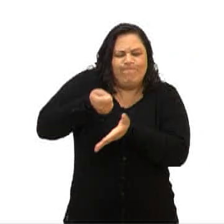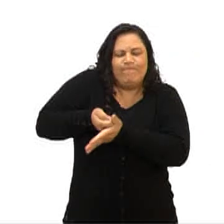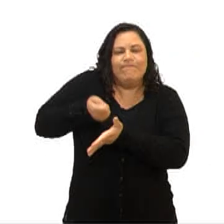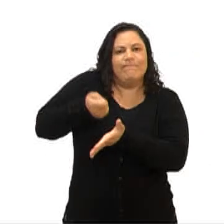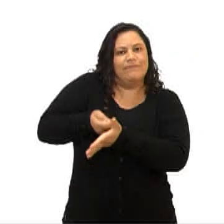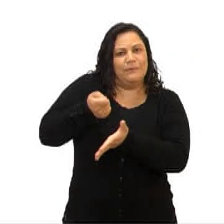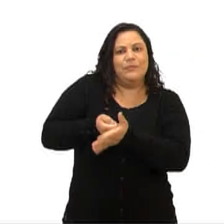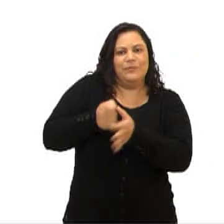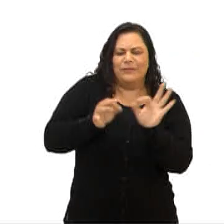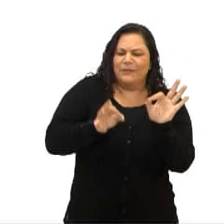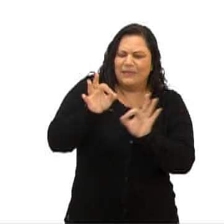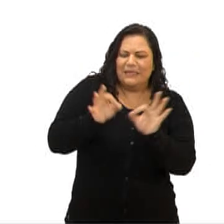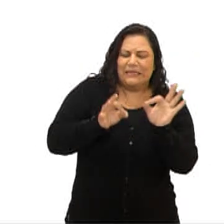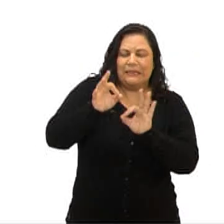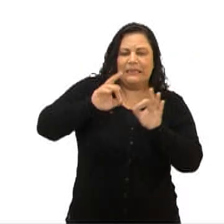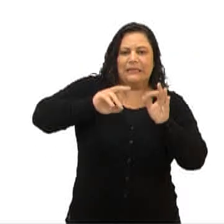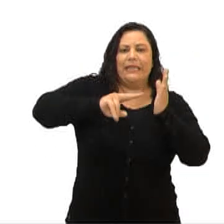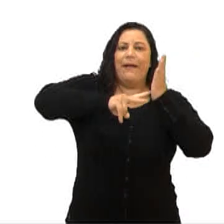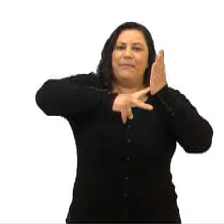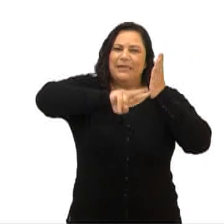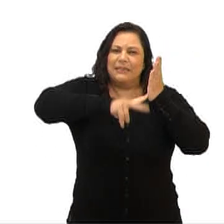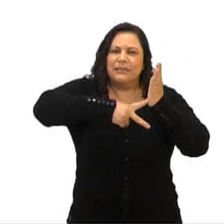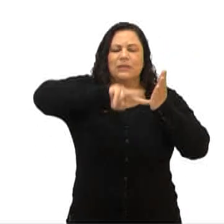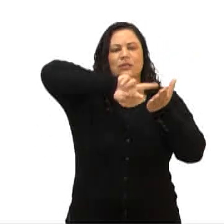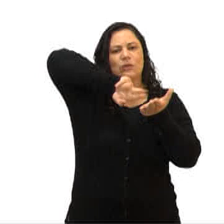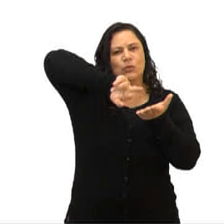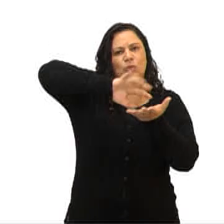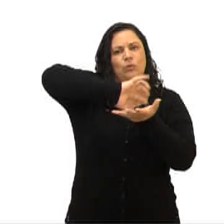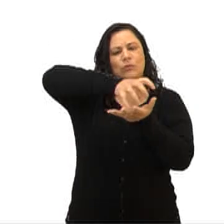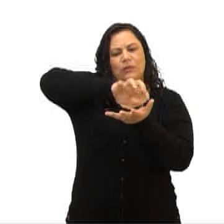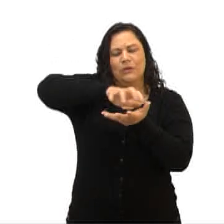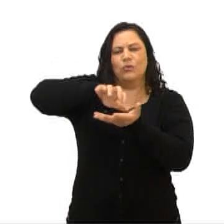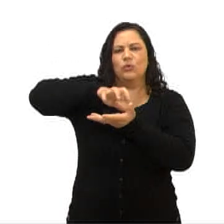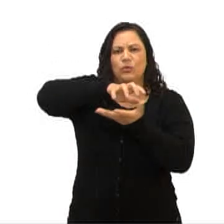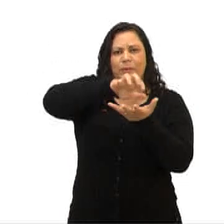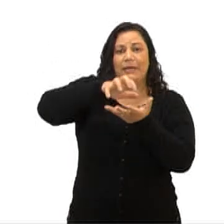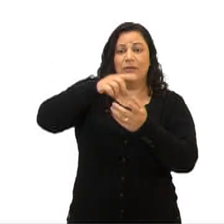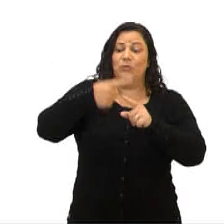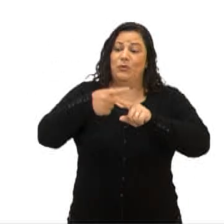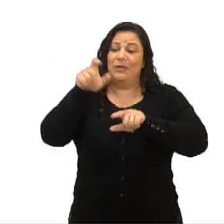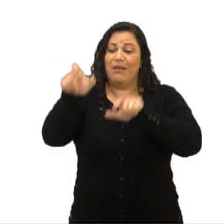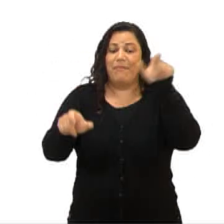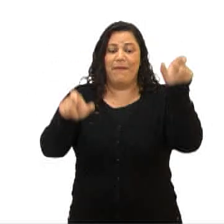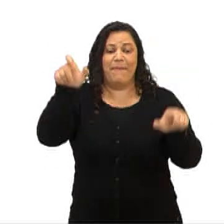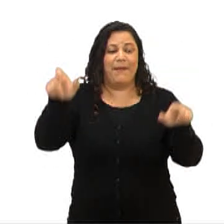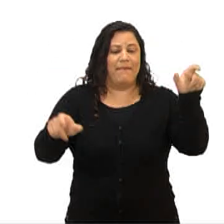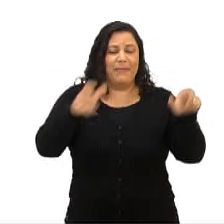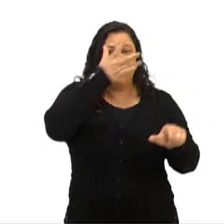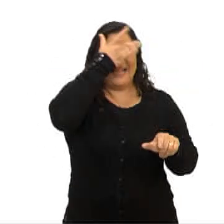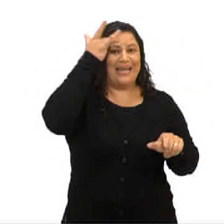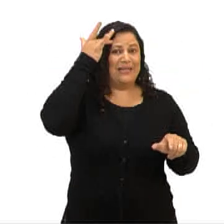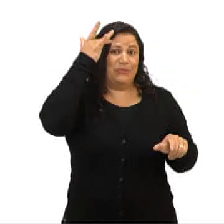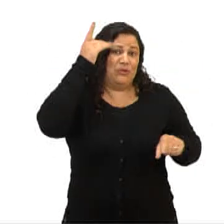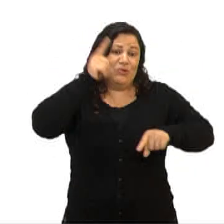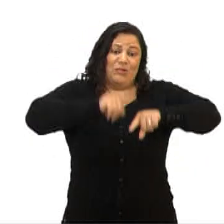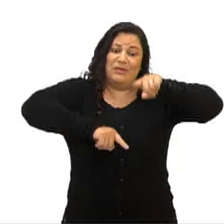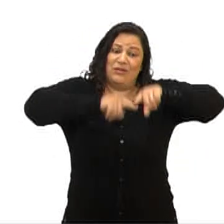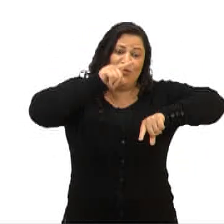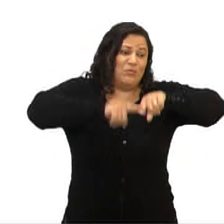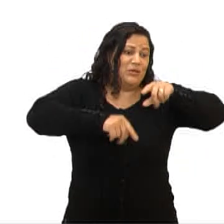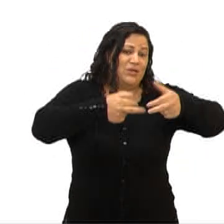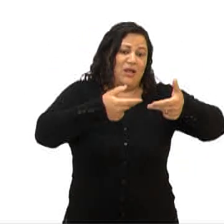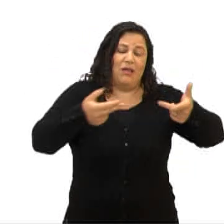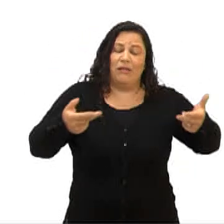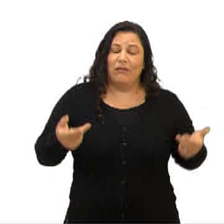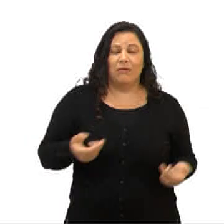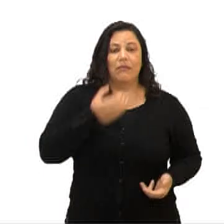mais tarde evoluiria para formas geométricas. As pessoas, para ele, eram objetos, da mesma forma que maçãs e laranja. Então a gente vai ver nas obras